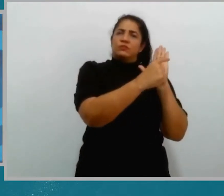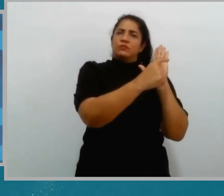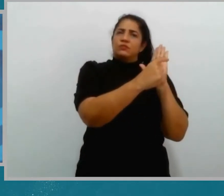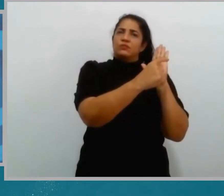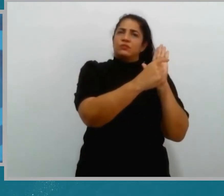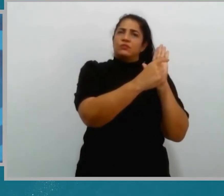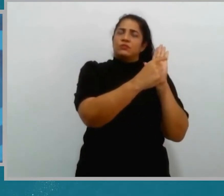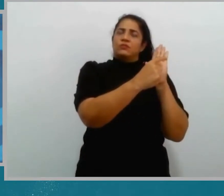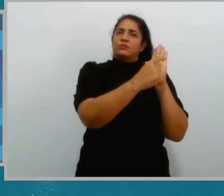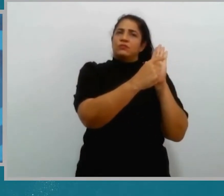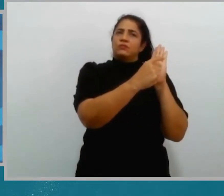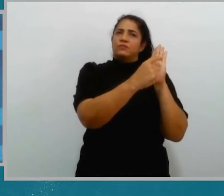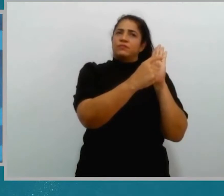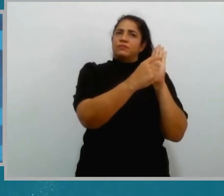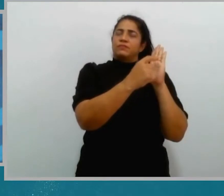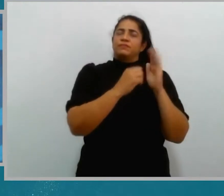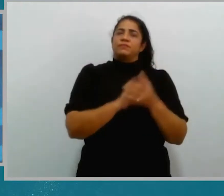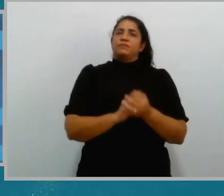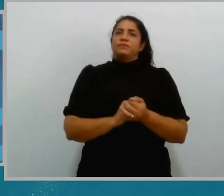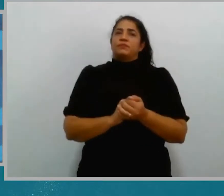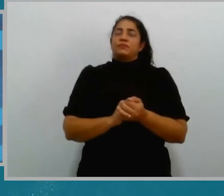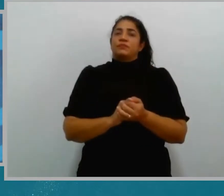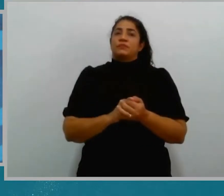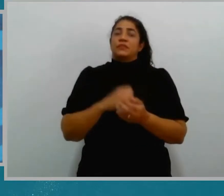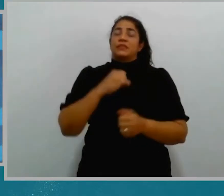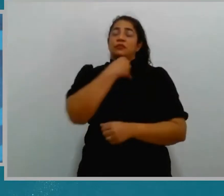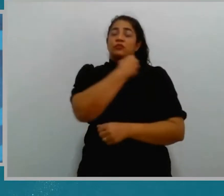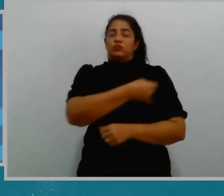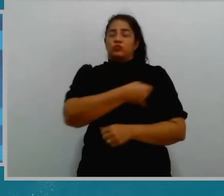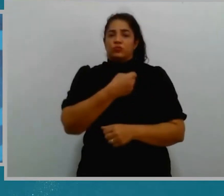emprestado, João capítulo 1, versículo 12,